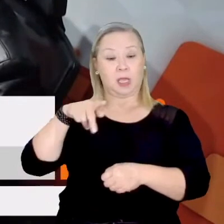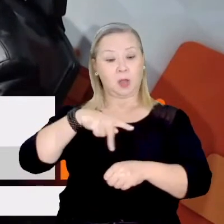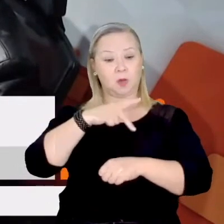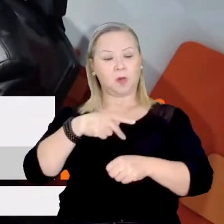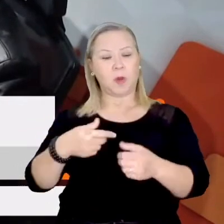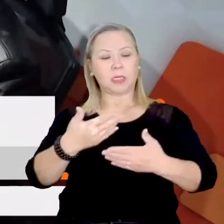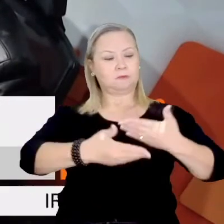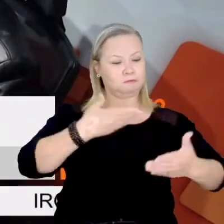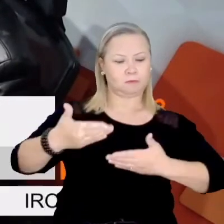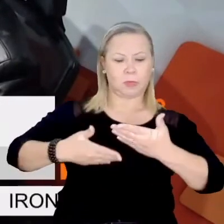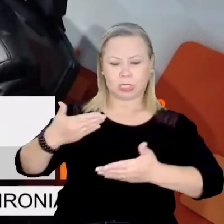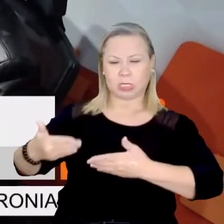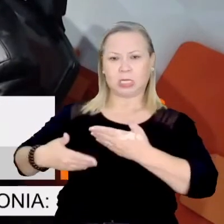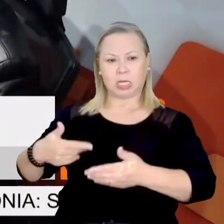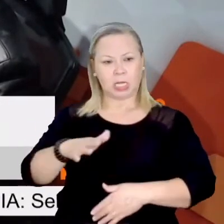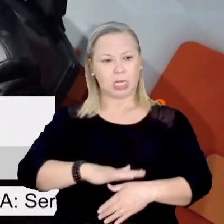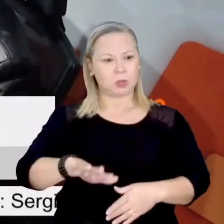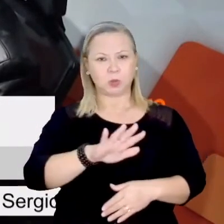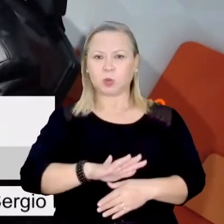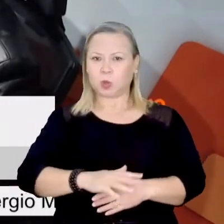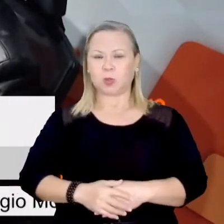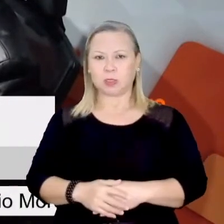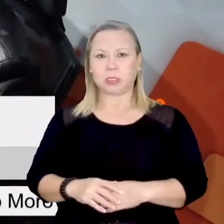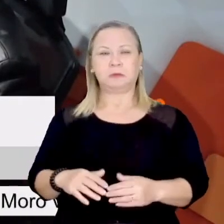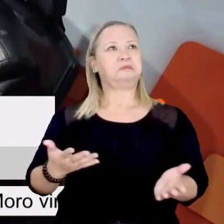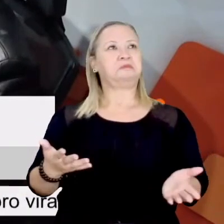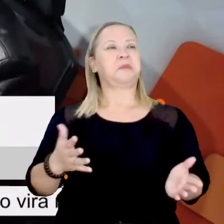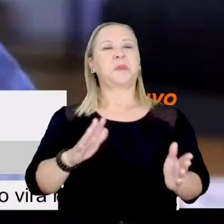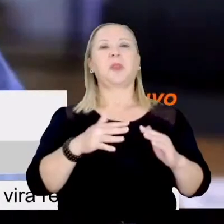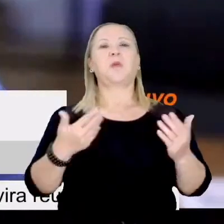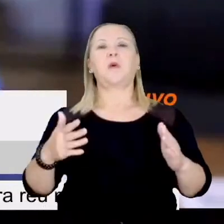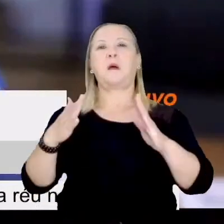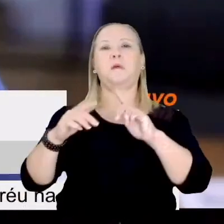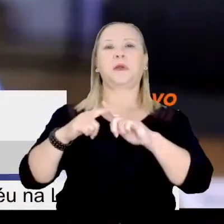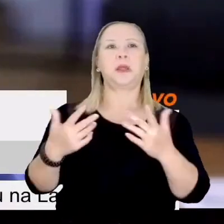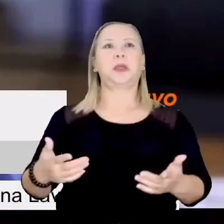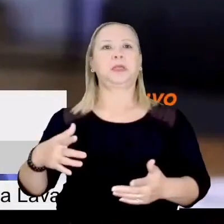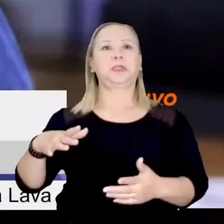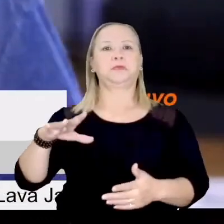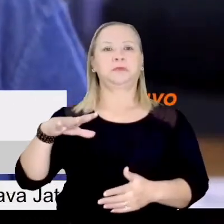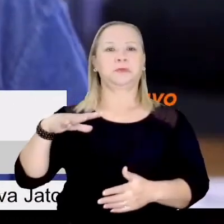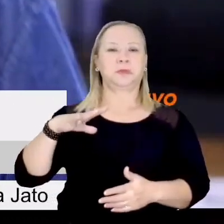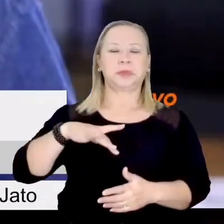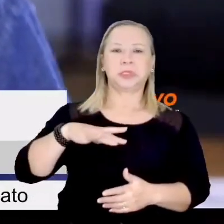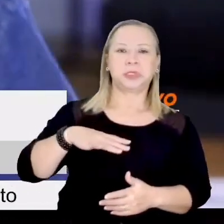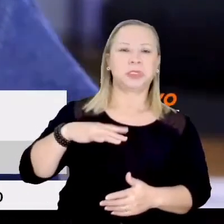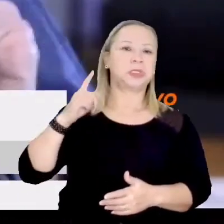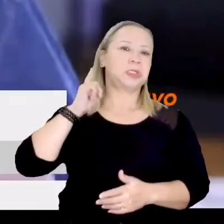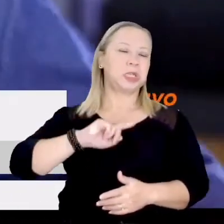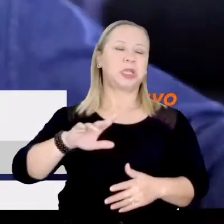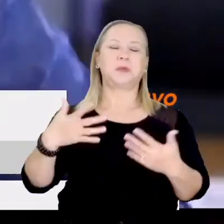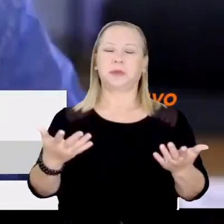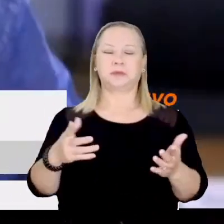que partido ele é, que igreja ele pertence, que time que ele torce. Você tem que saber que ele foi eleito pelo povo e que o povo daquele Estado,